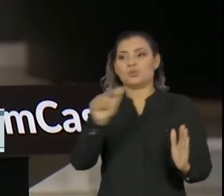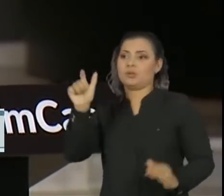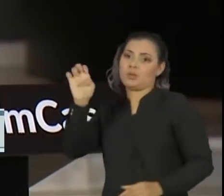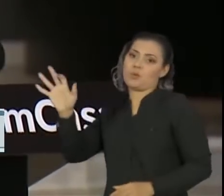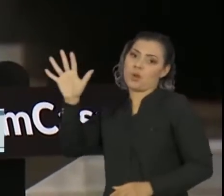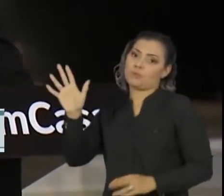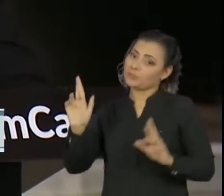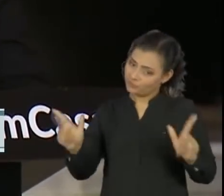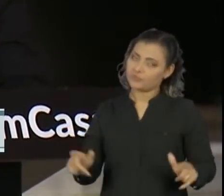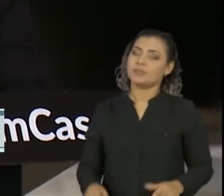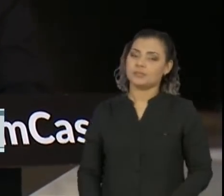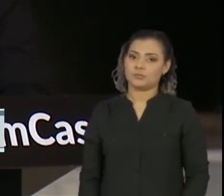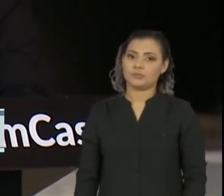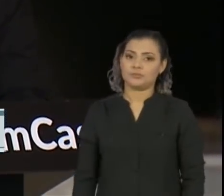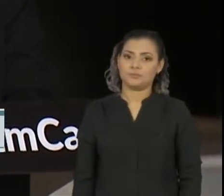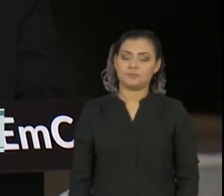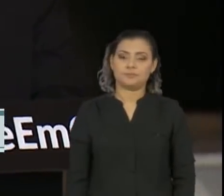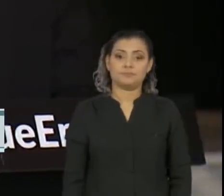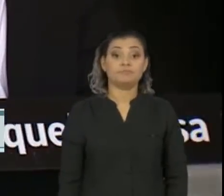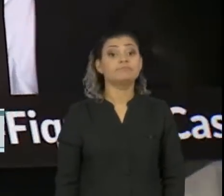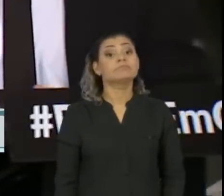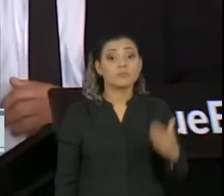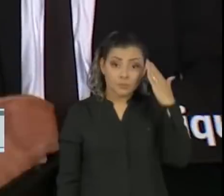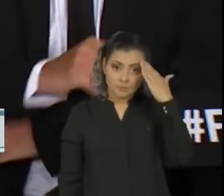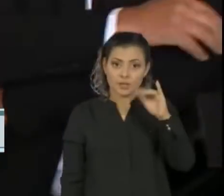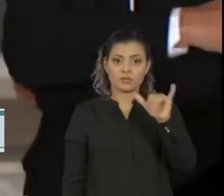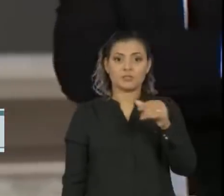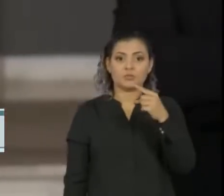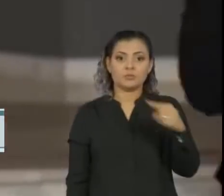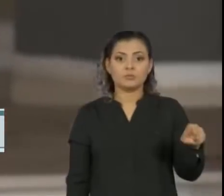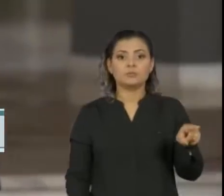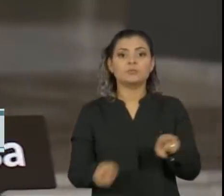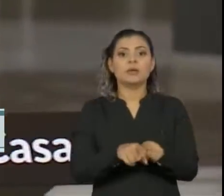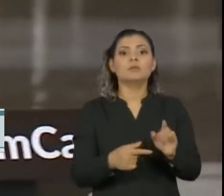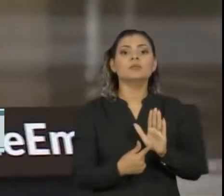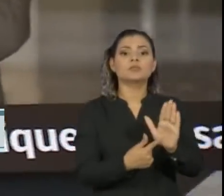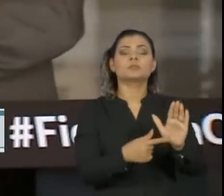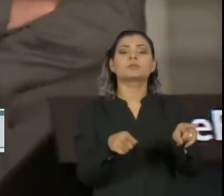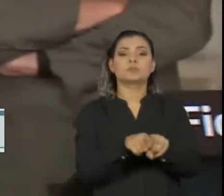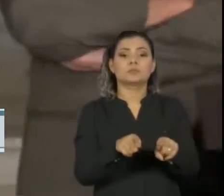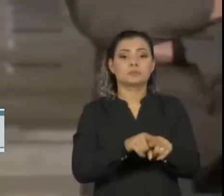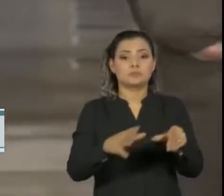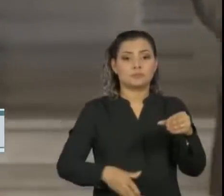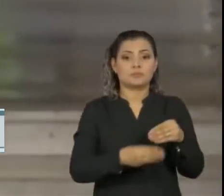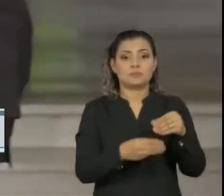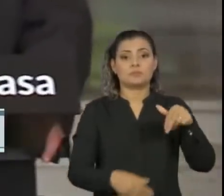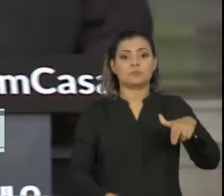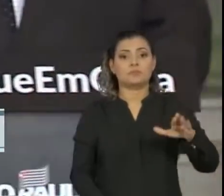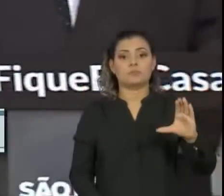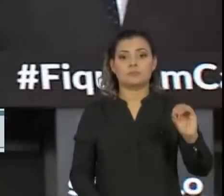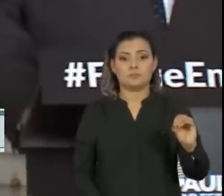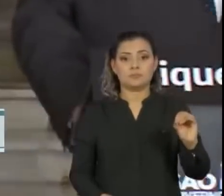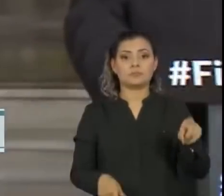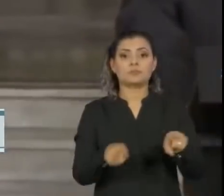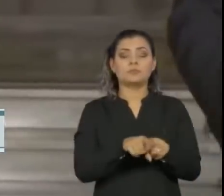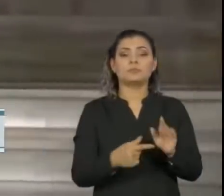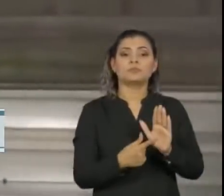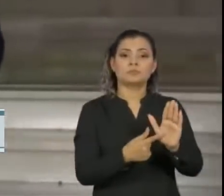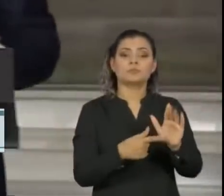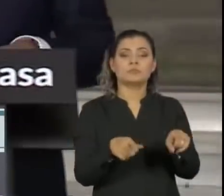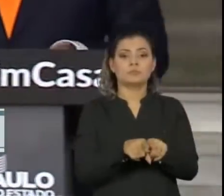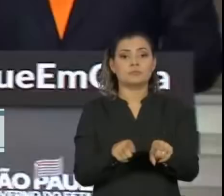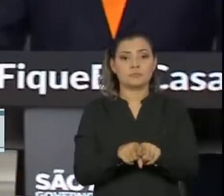distanciamento. Obrigado, João Gabardo. Agora sim, também complementando, Marco Vignoli. Muito bem. Bom, o